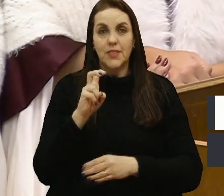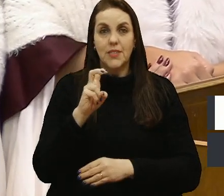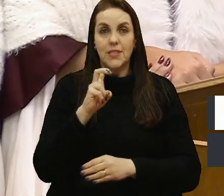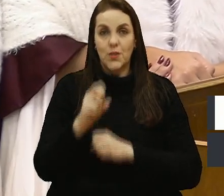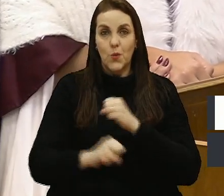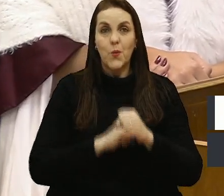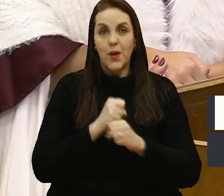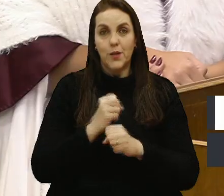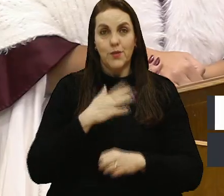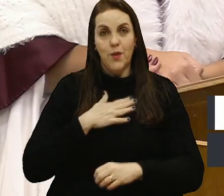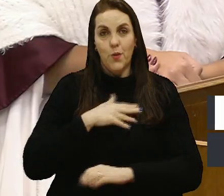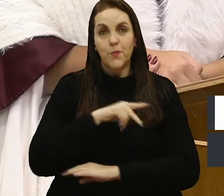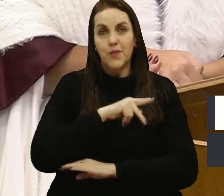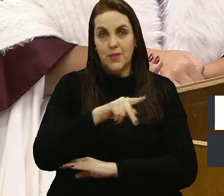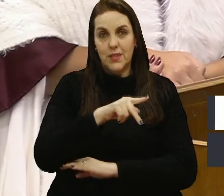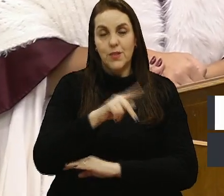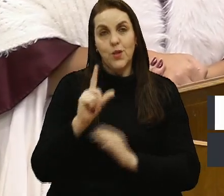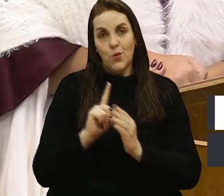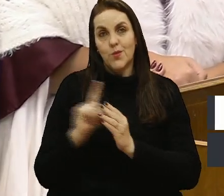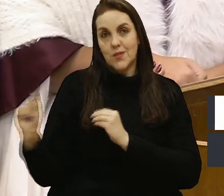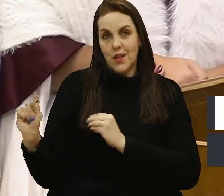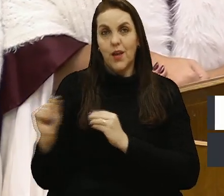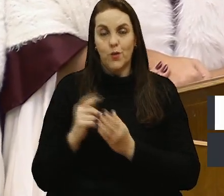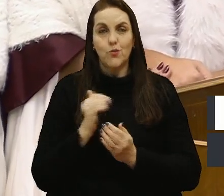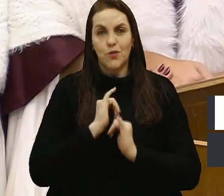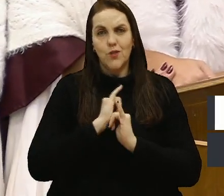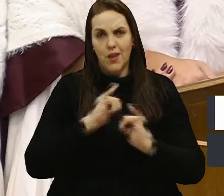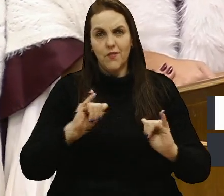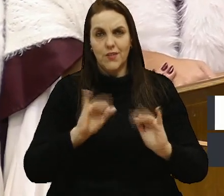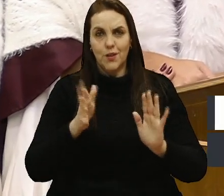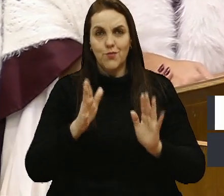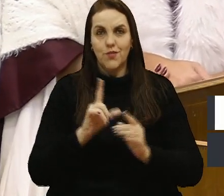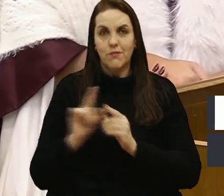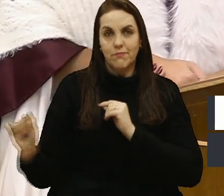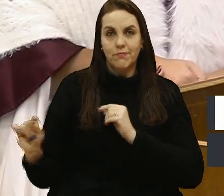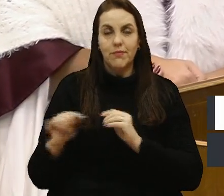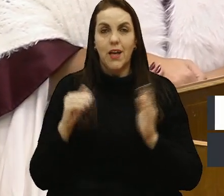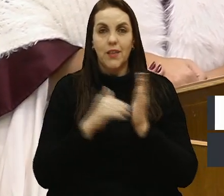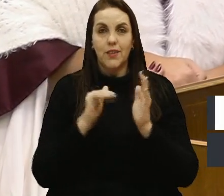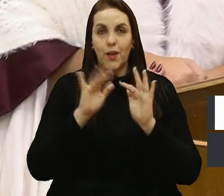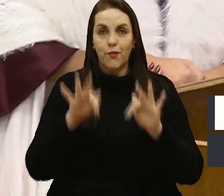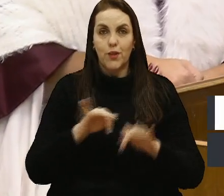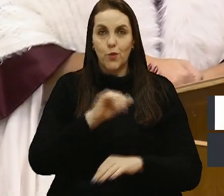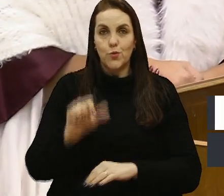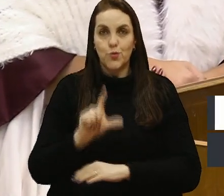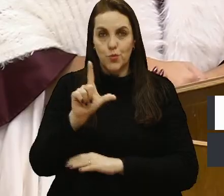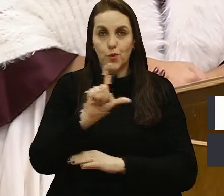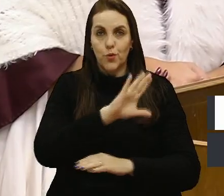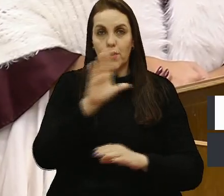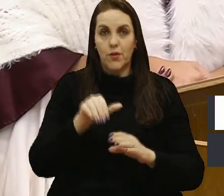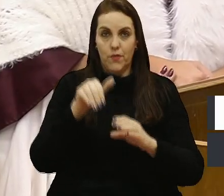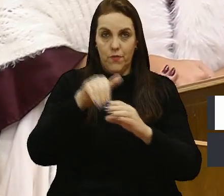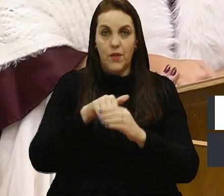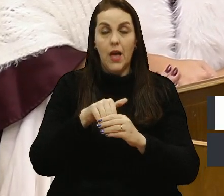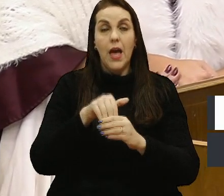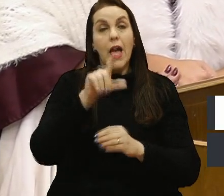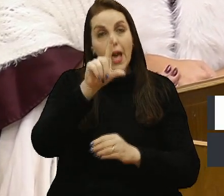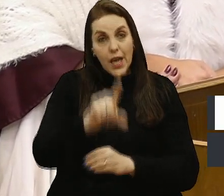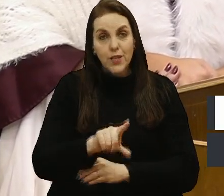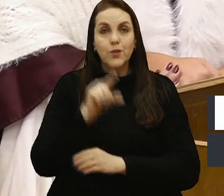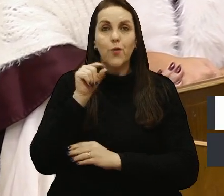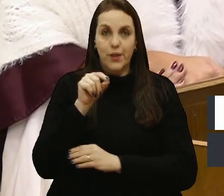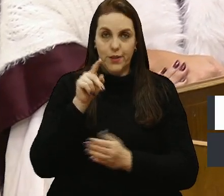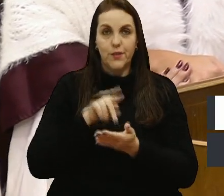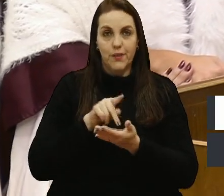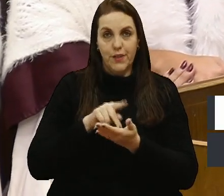fiquei na presidência, eu estou saindo, né? Eu já tinha avisado que eu ia sair, então agora até o final de julho deve ser eleito não, deve ser escolhido o novo